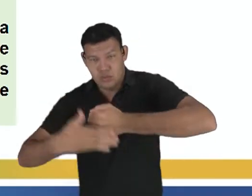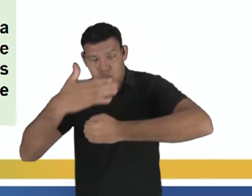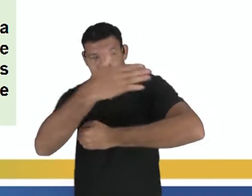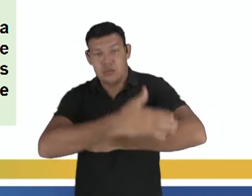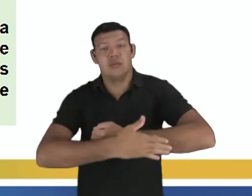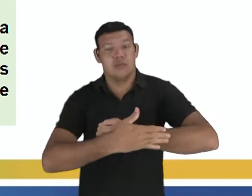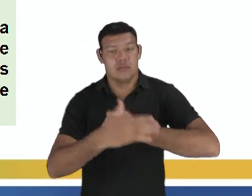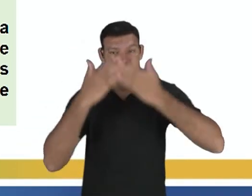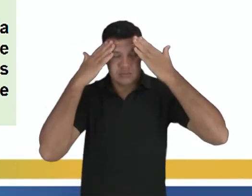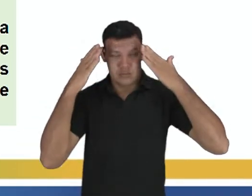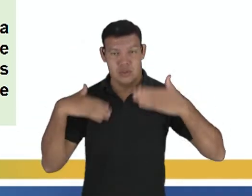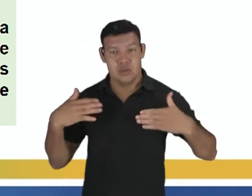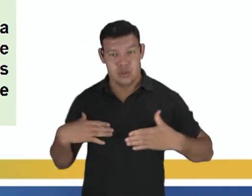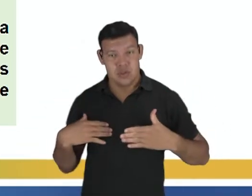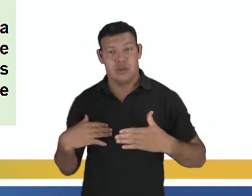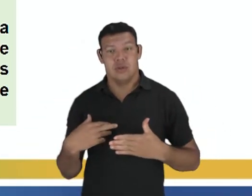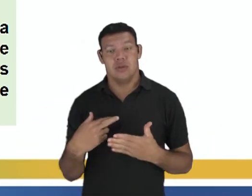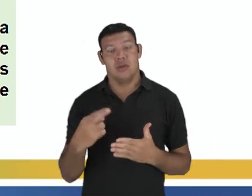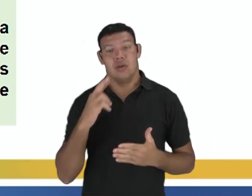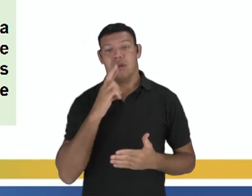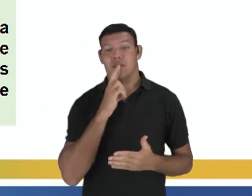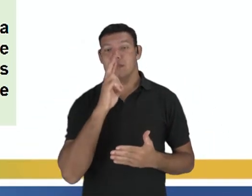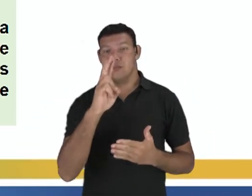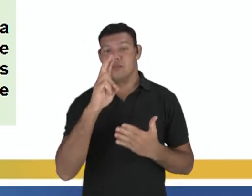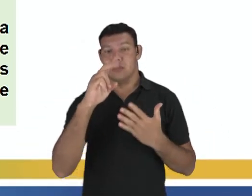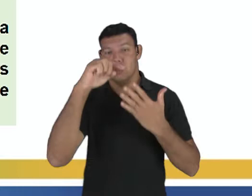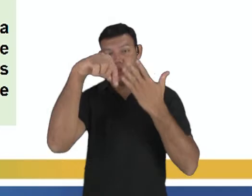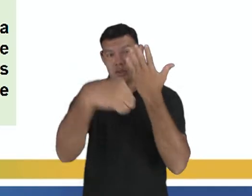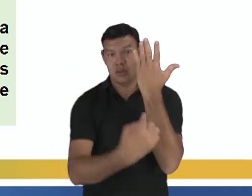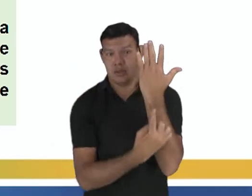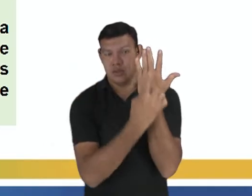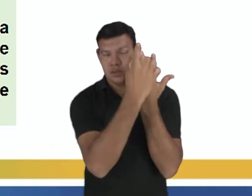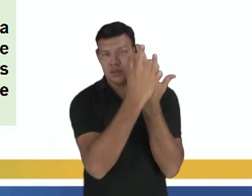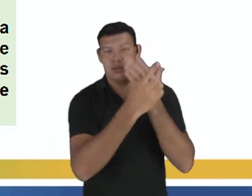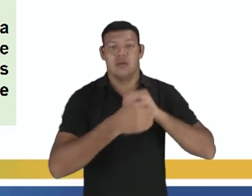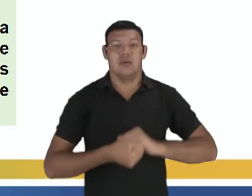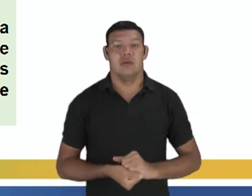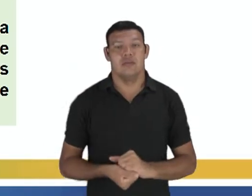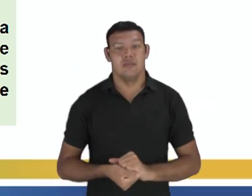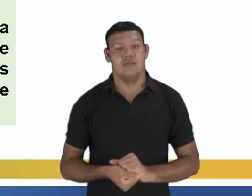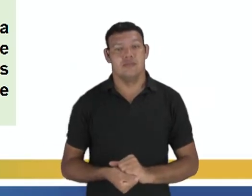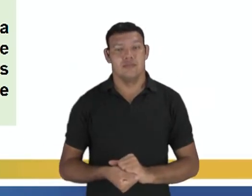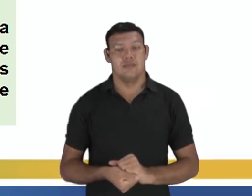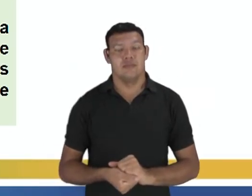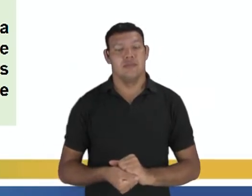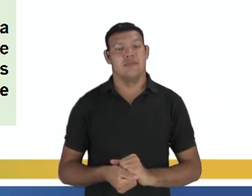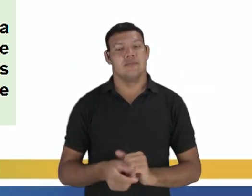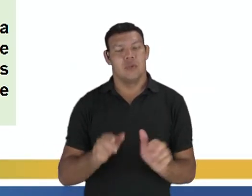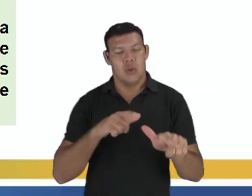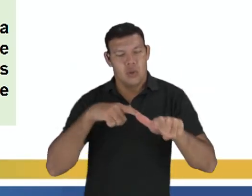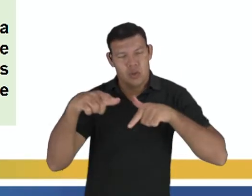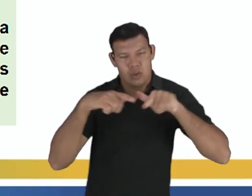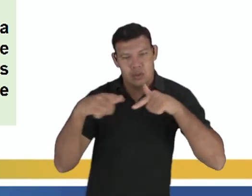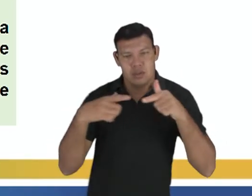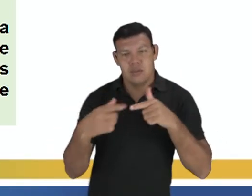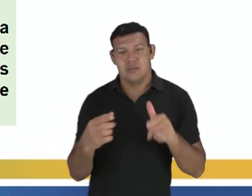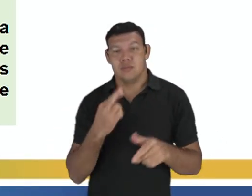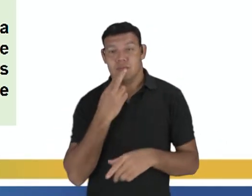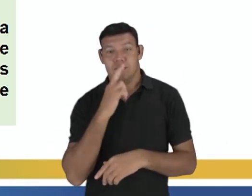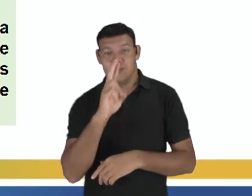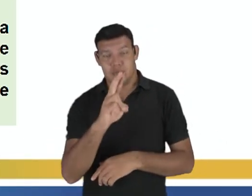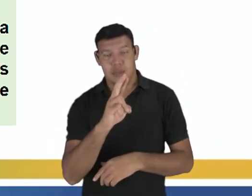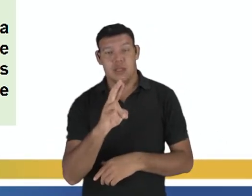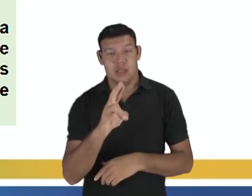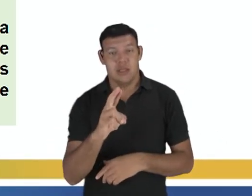do sistema imunológico é chamado de resposta imune. Então, o nosso sistema imunológico ele trabalha através de respostas imunes,